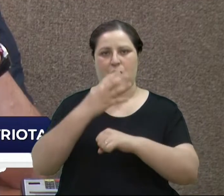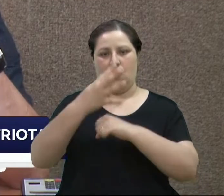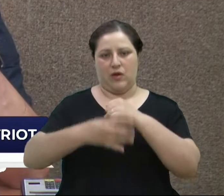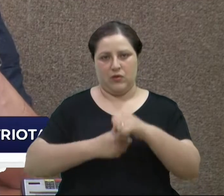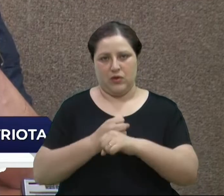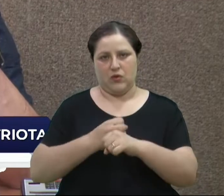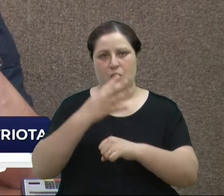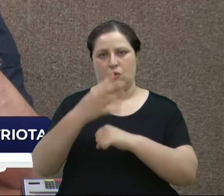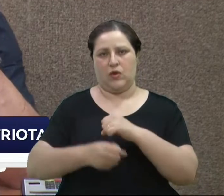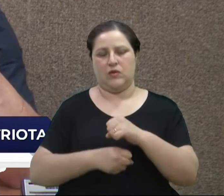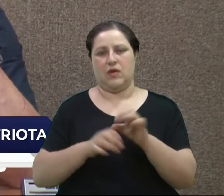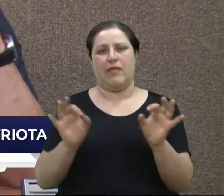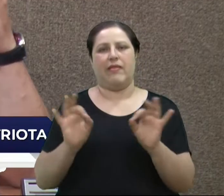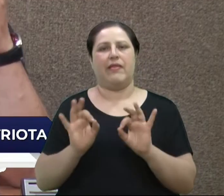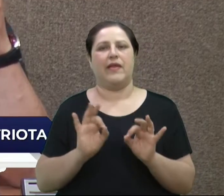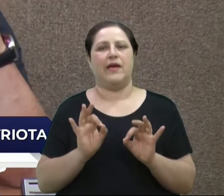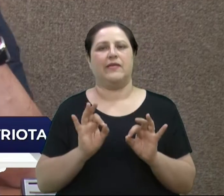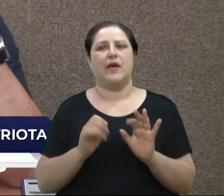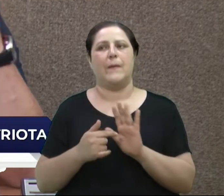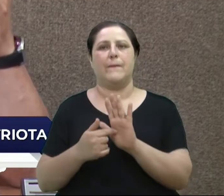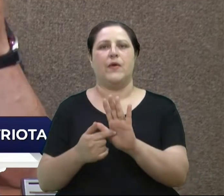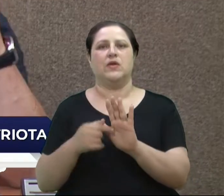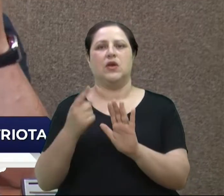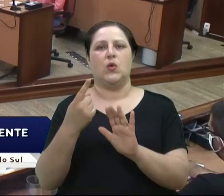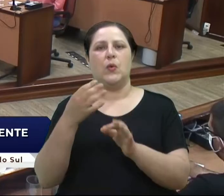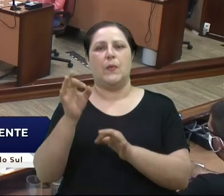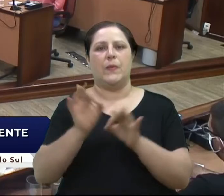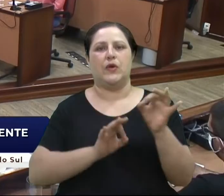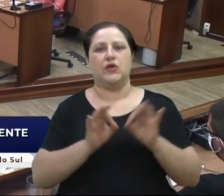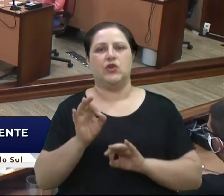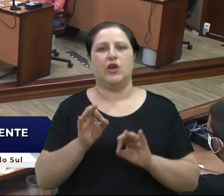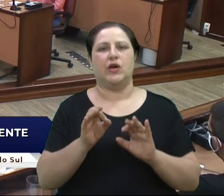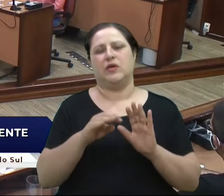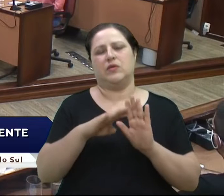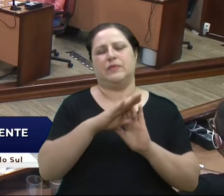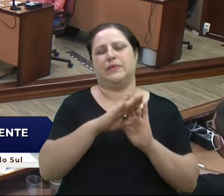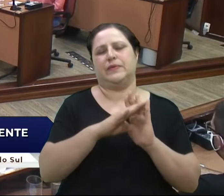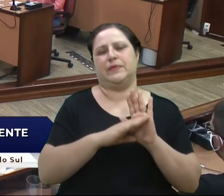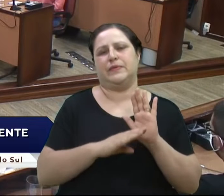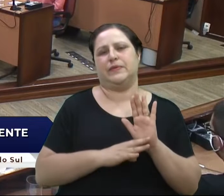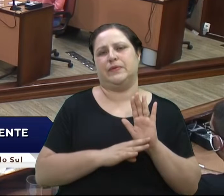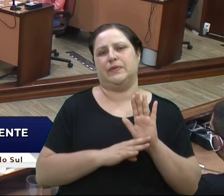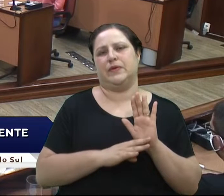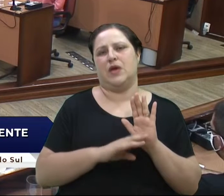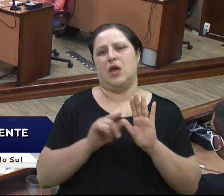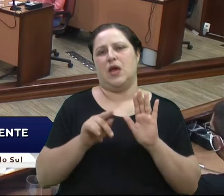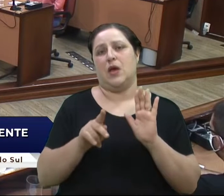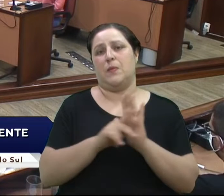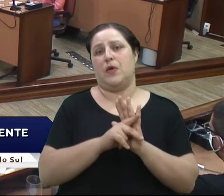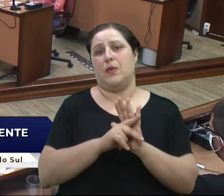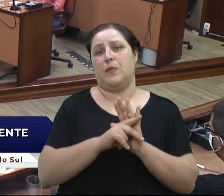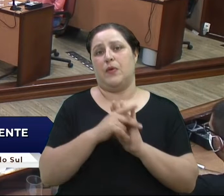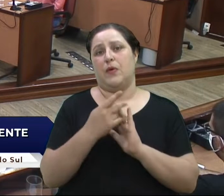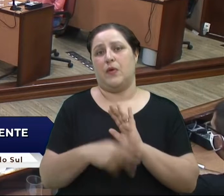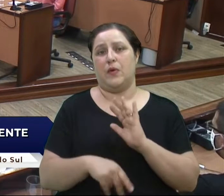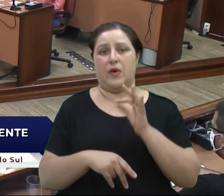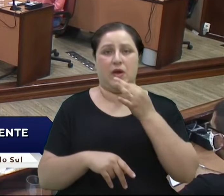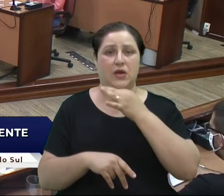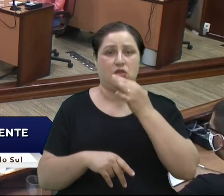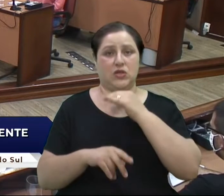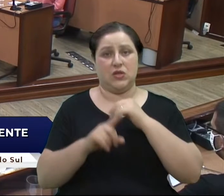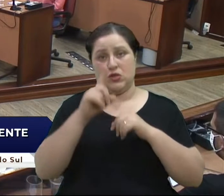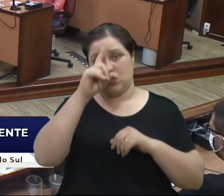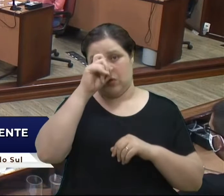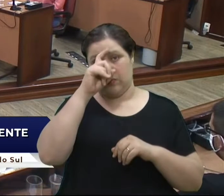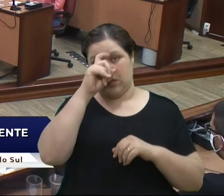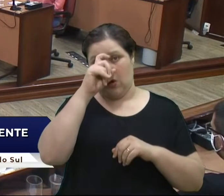apresentar pelo menos um projeto ou um protótipo de um hospital de Caxias do Sul.